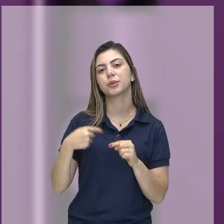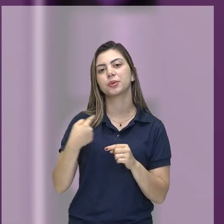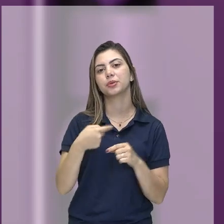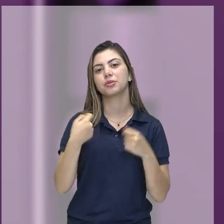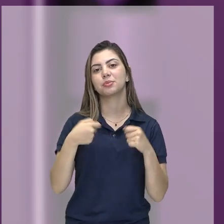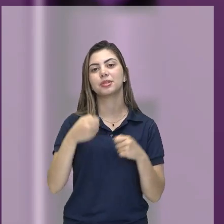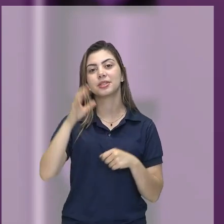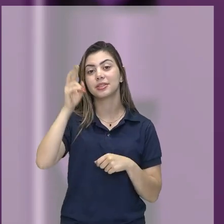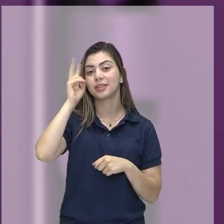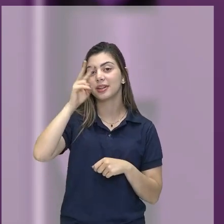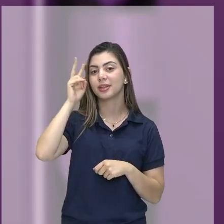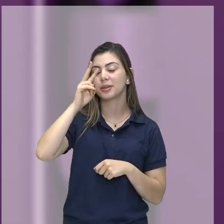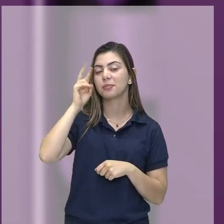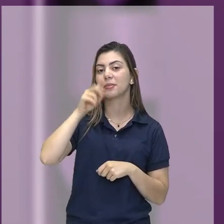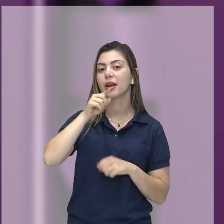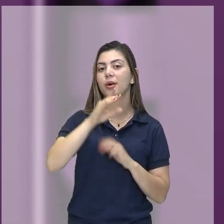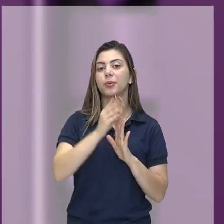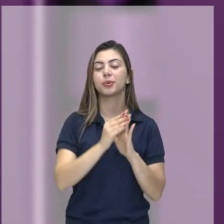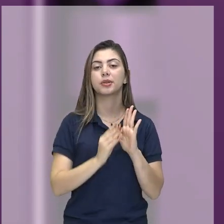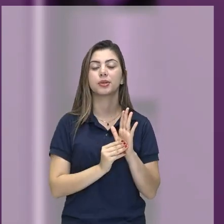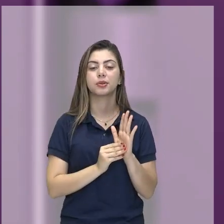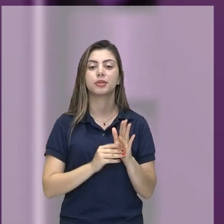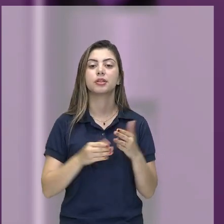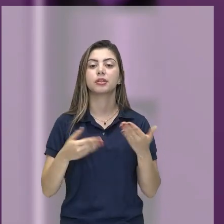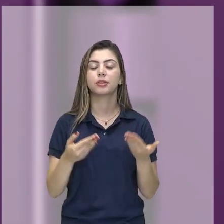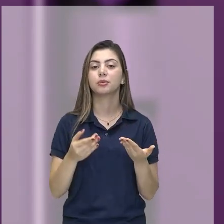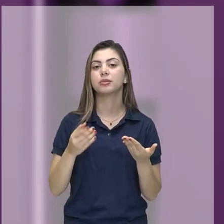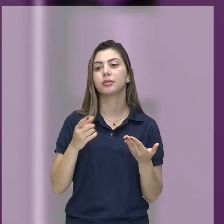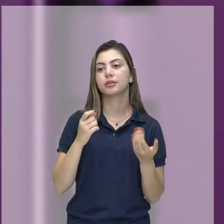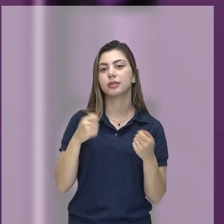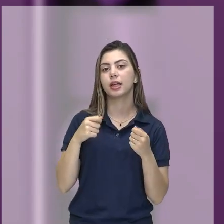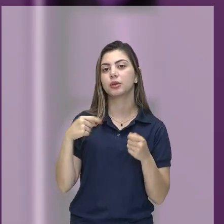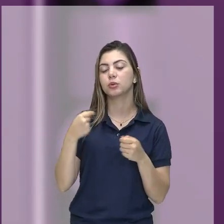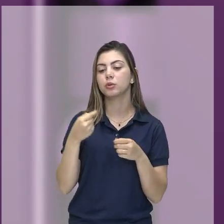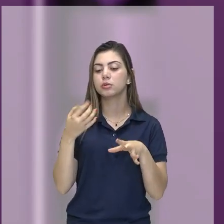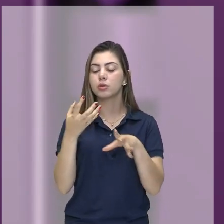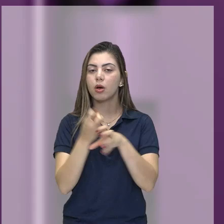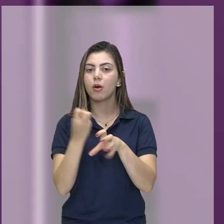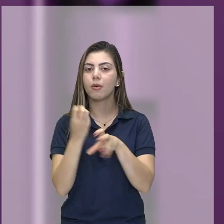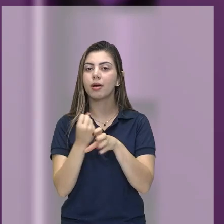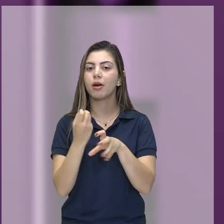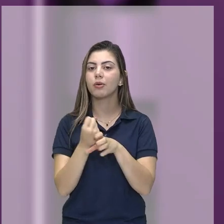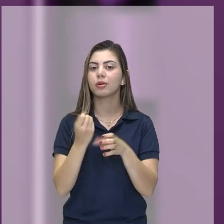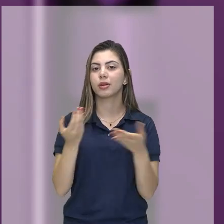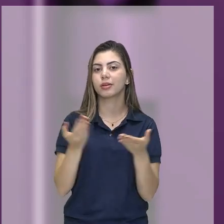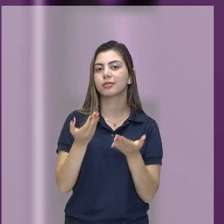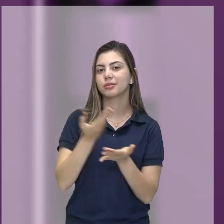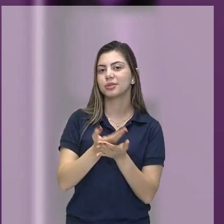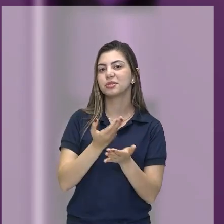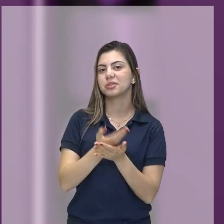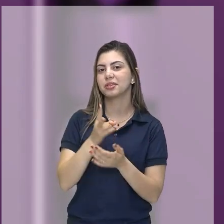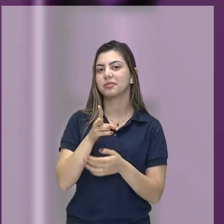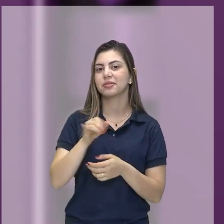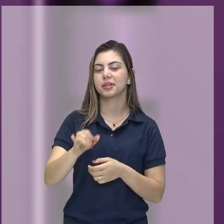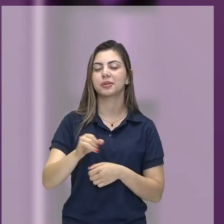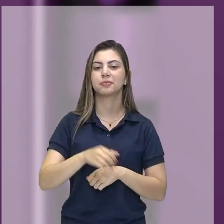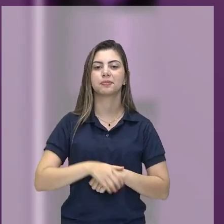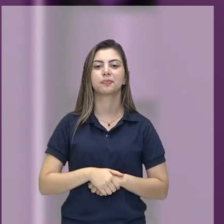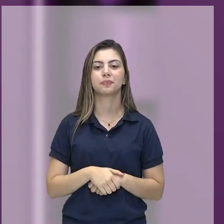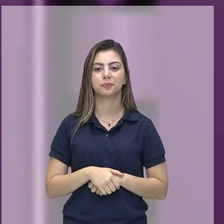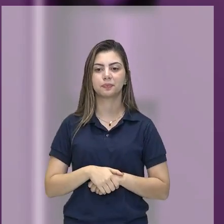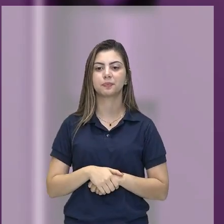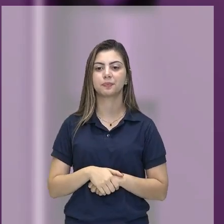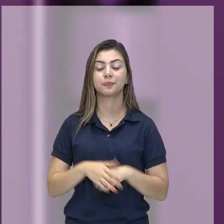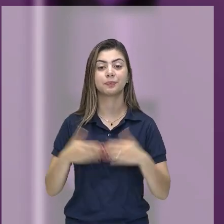bom? Justamente para fazer aí alguns cálculos que nós temos aqui das nossas aulas, tá bom?